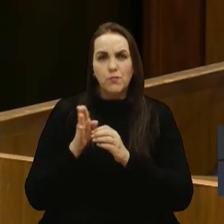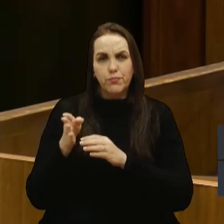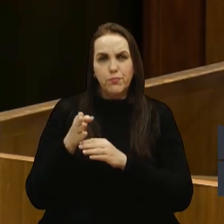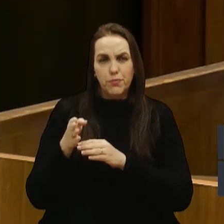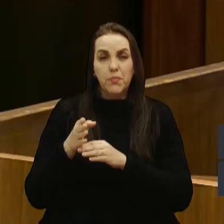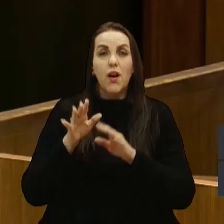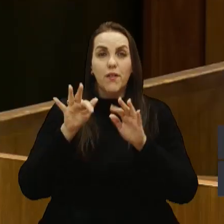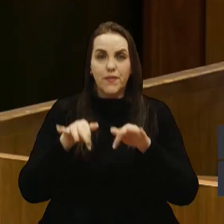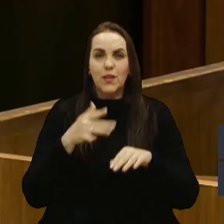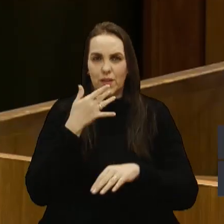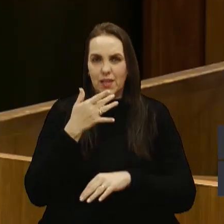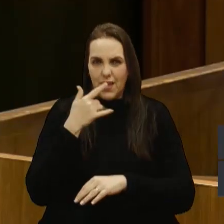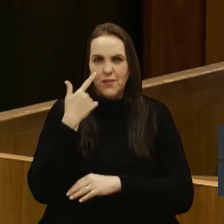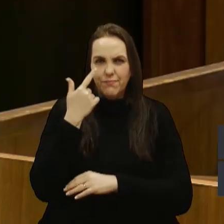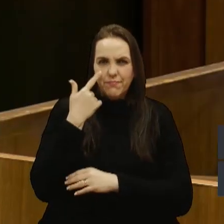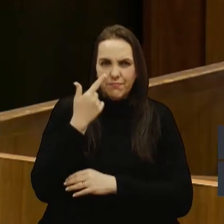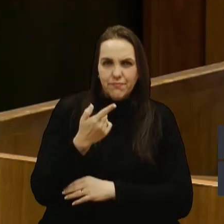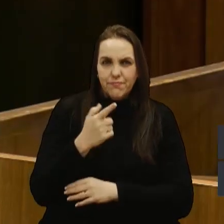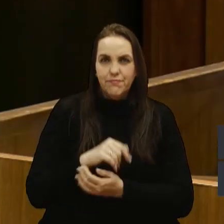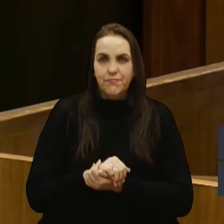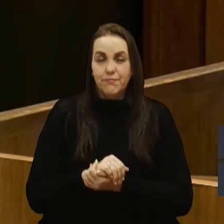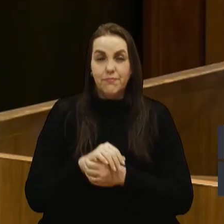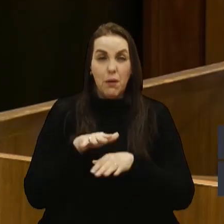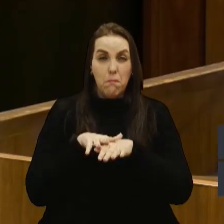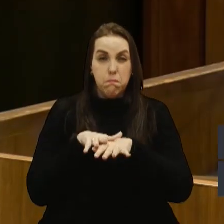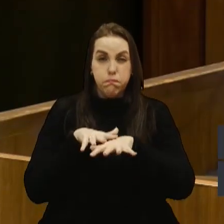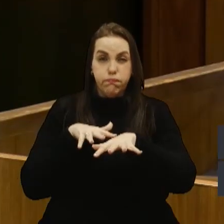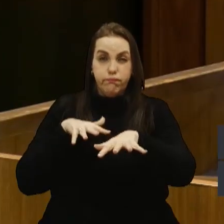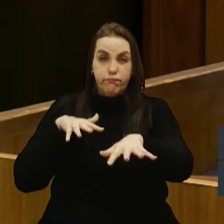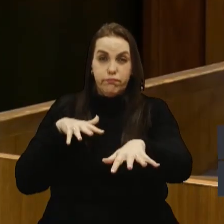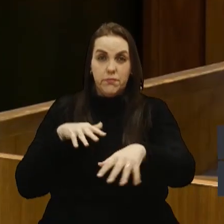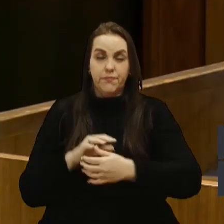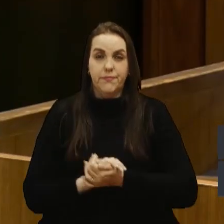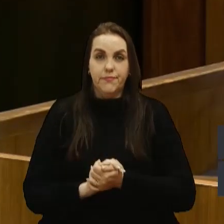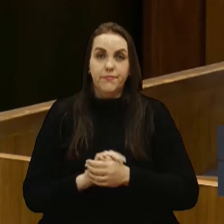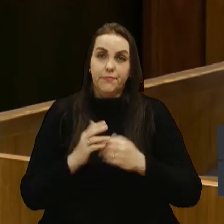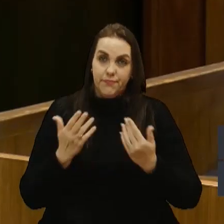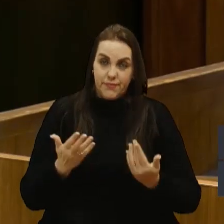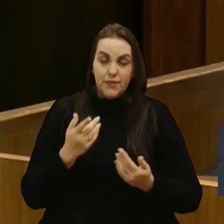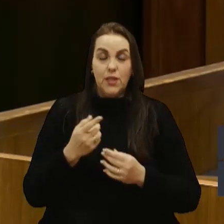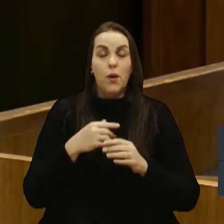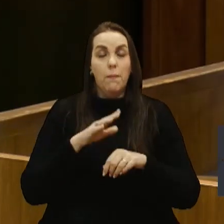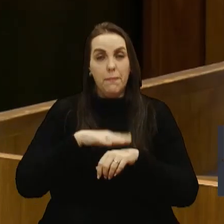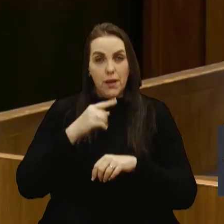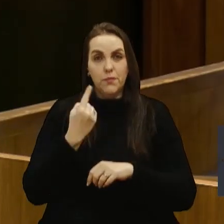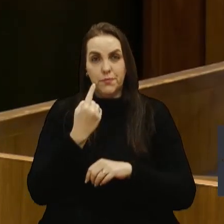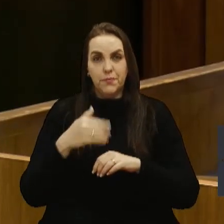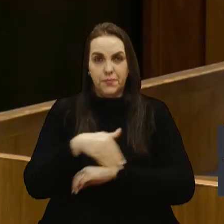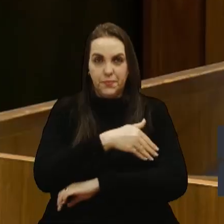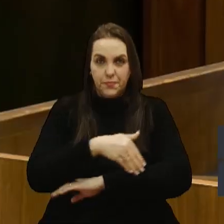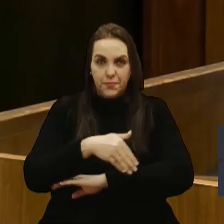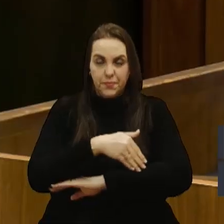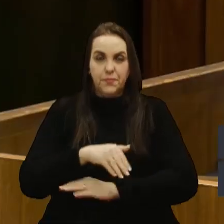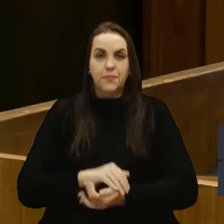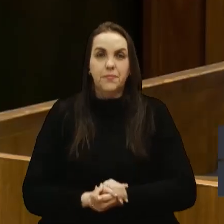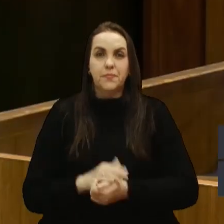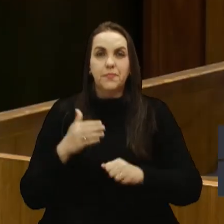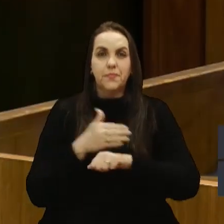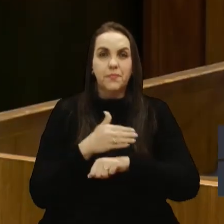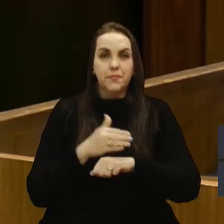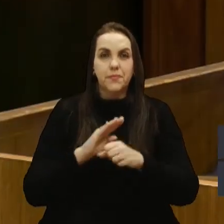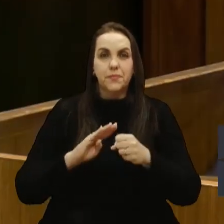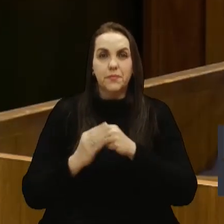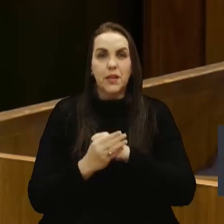e vejam, é um carro atrás do outro. Então, essa é mais uma via. Acesso ao Tijuca deve